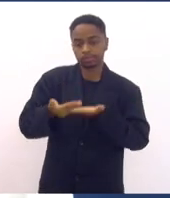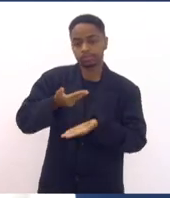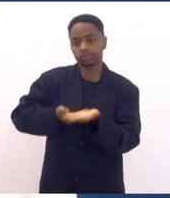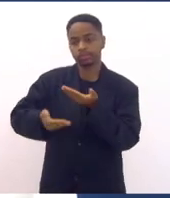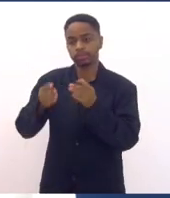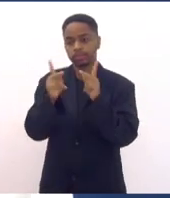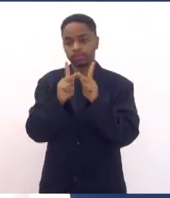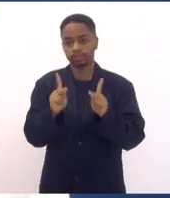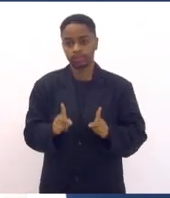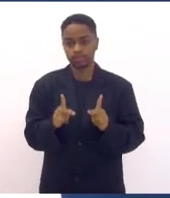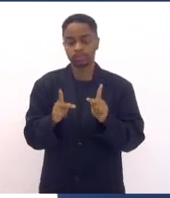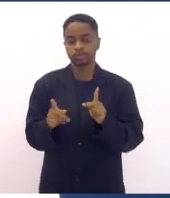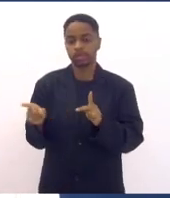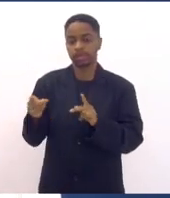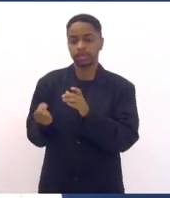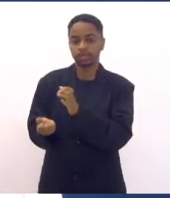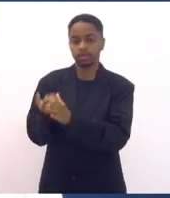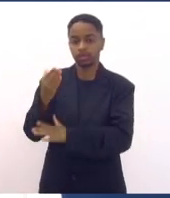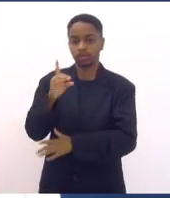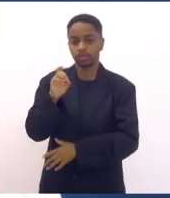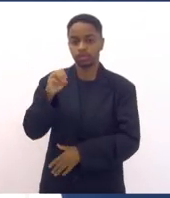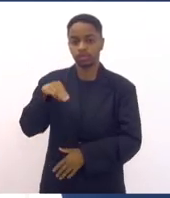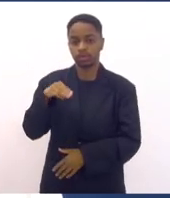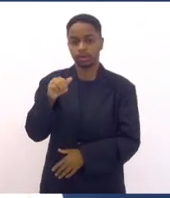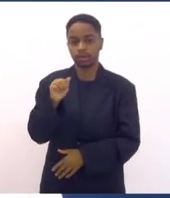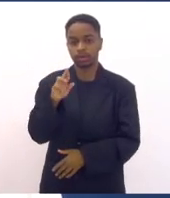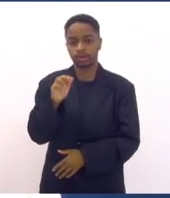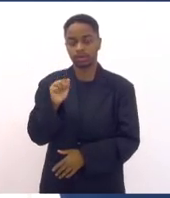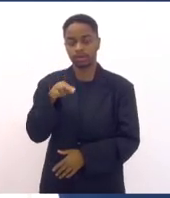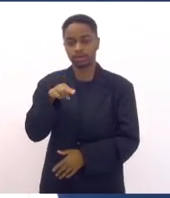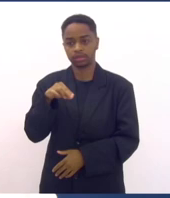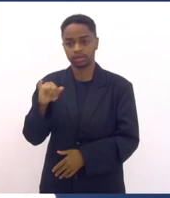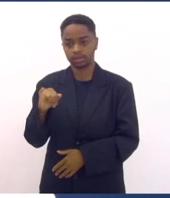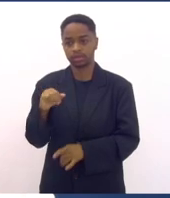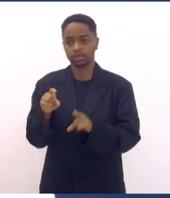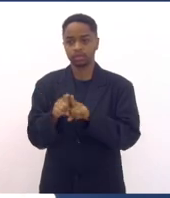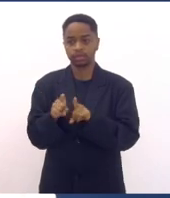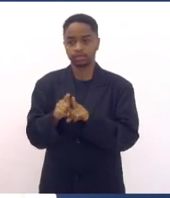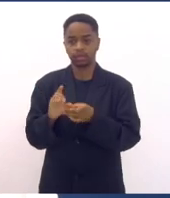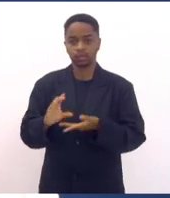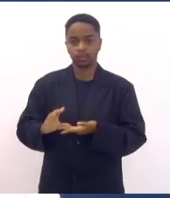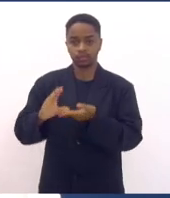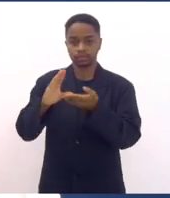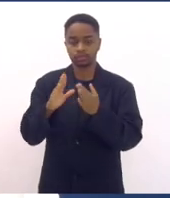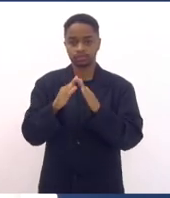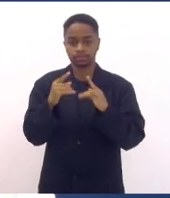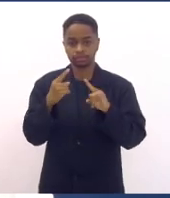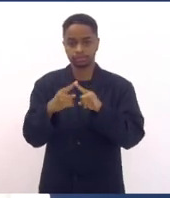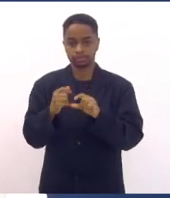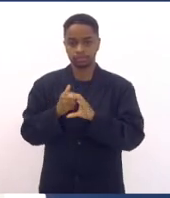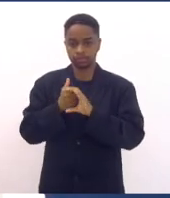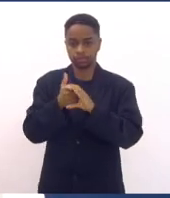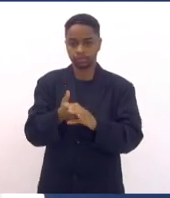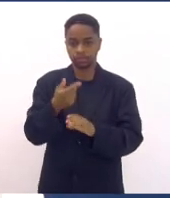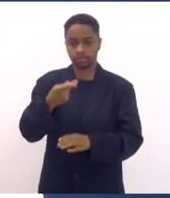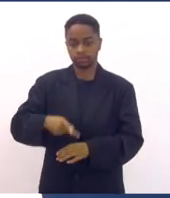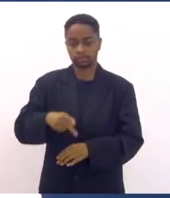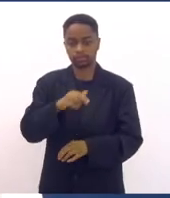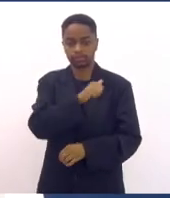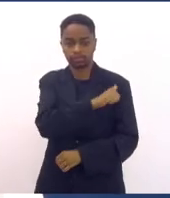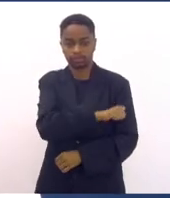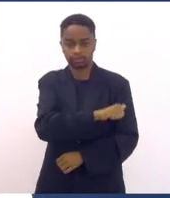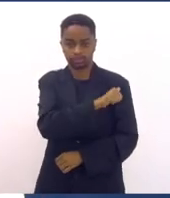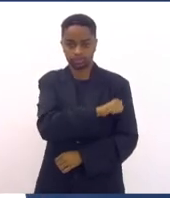por Domani fa parte do ah conselho de igrejas cristãs do Estado do Rio de